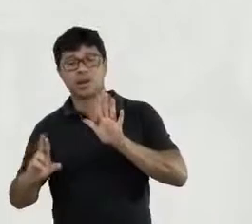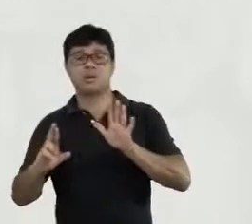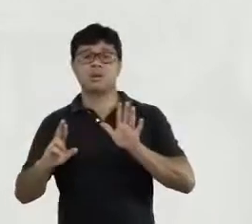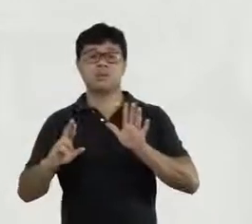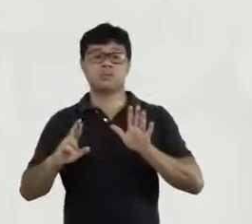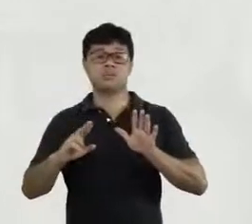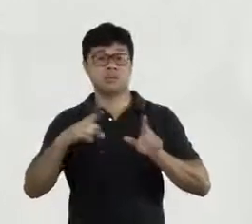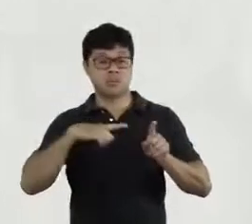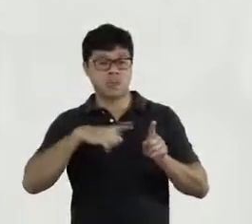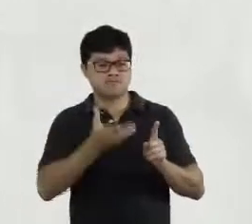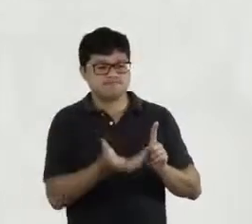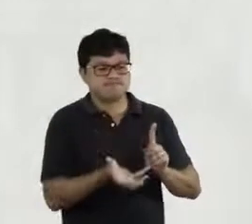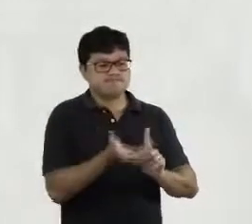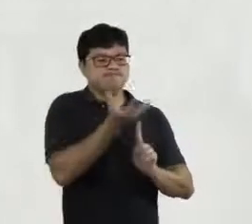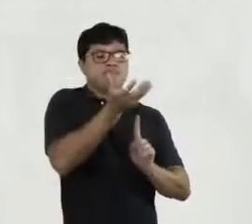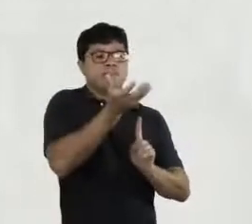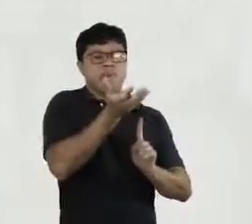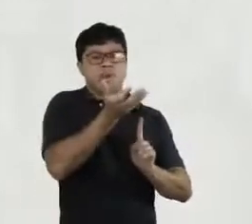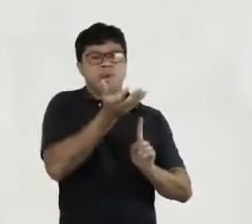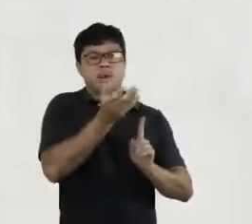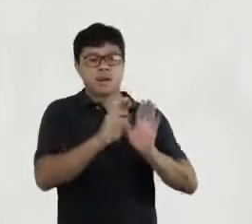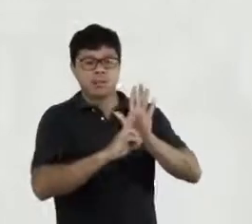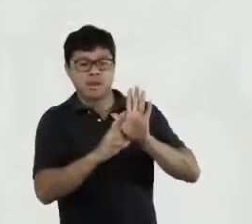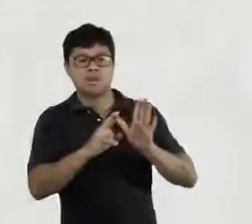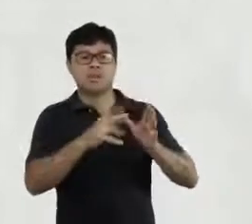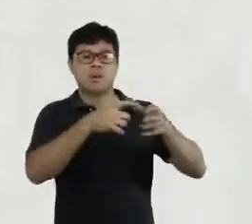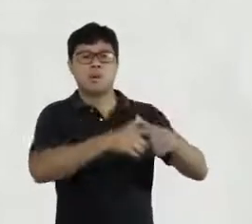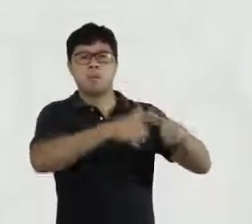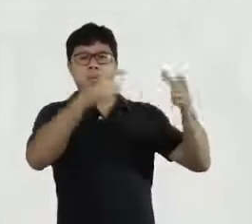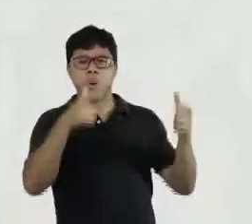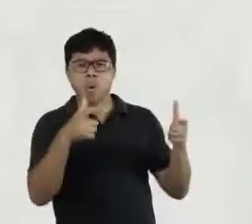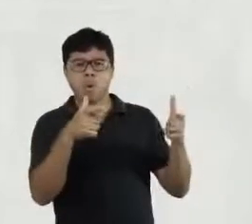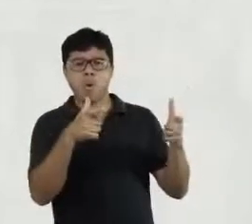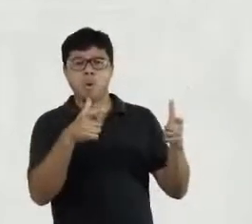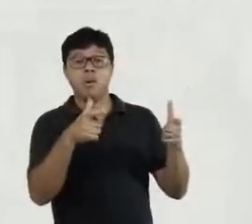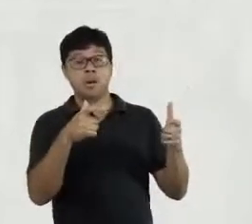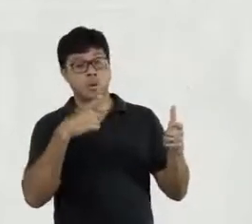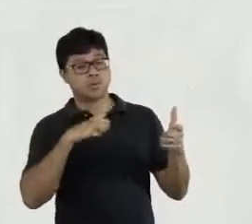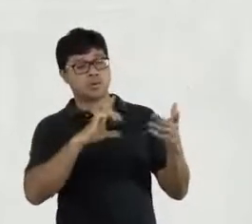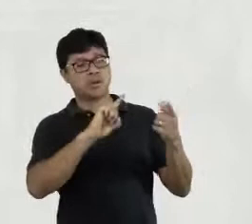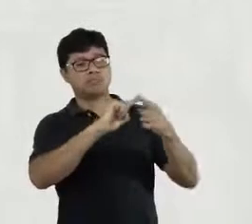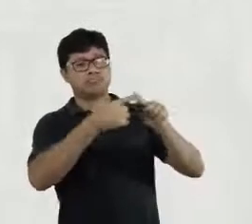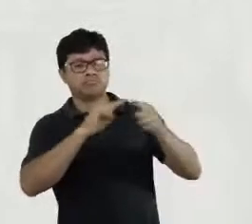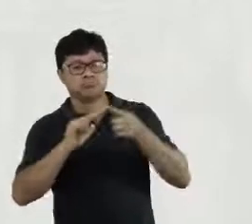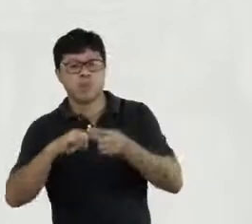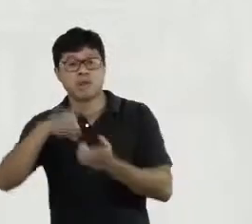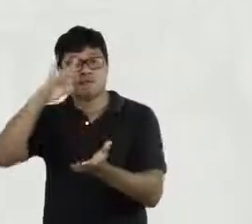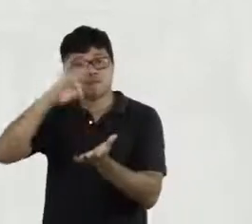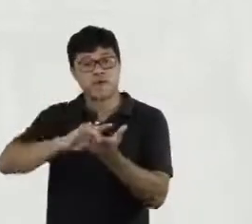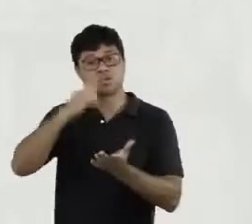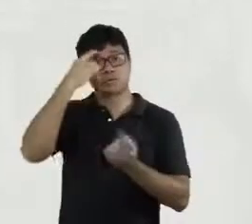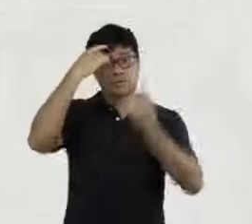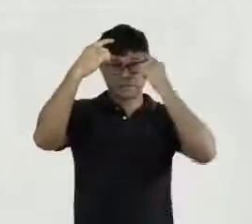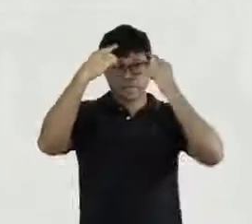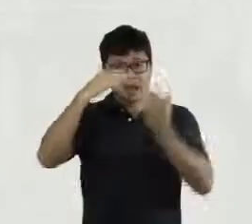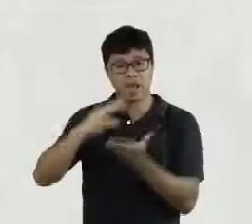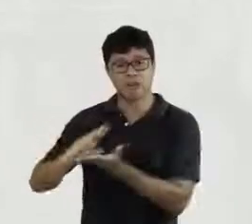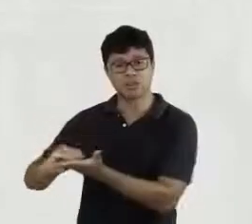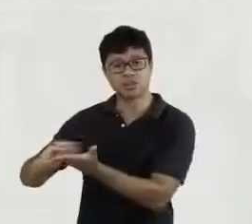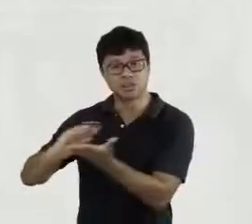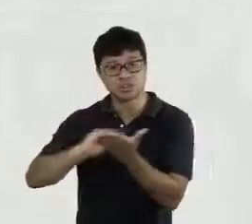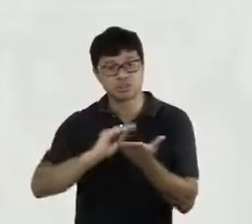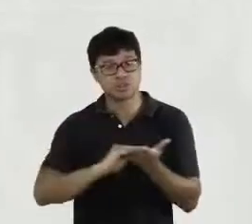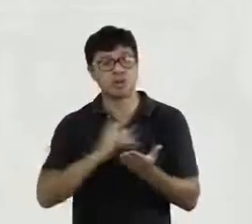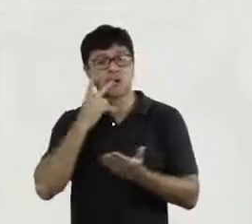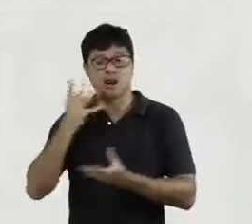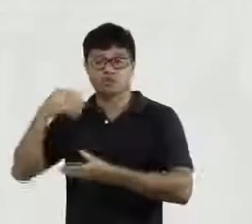suas potencialidades de descrição e repertório, podem conectar ideias e fatos inscritos em